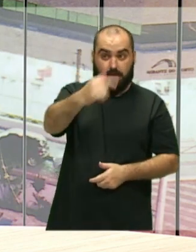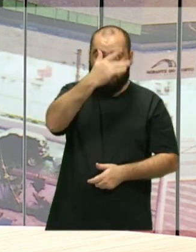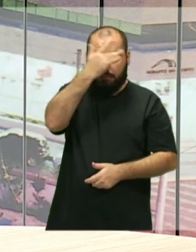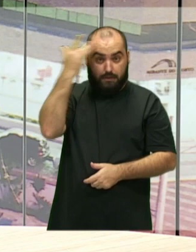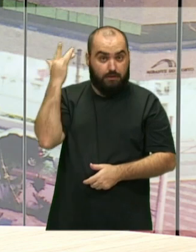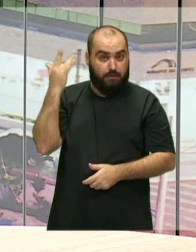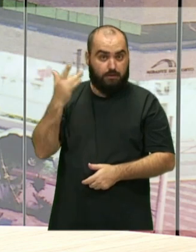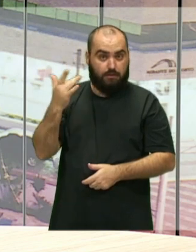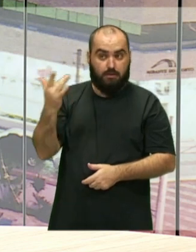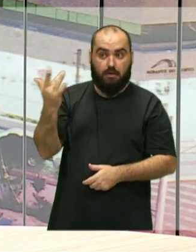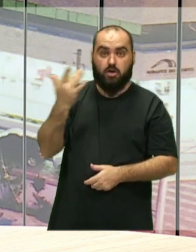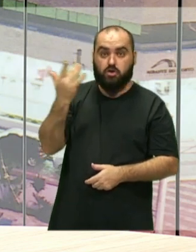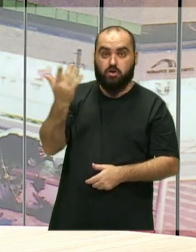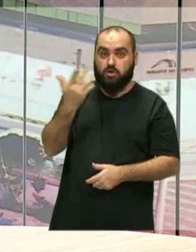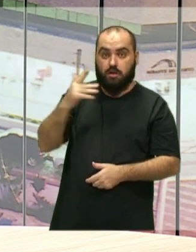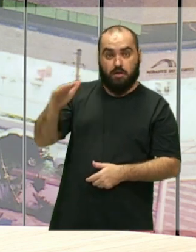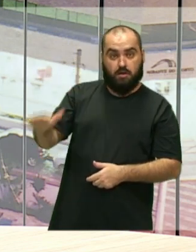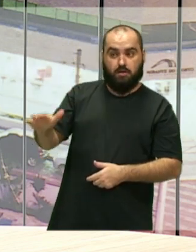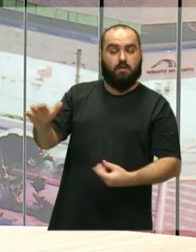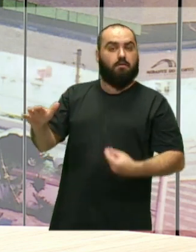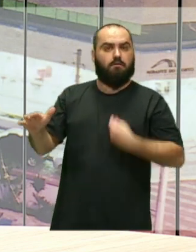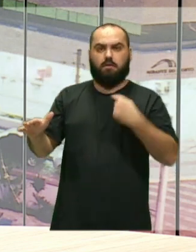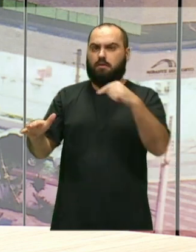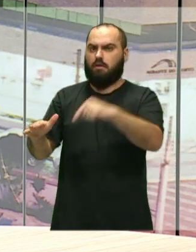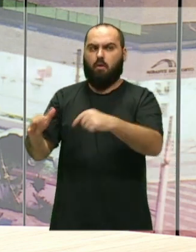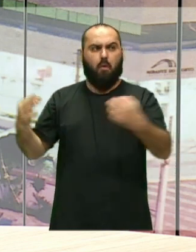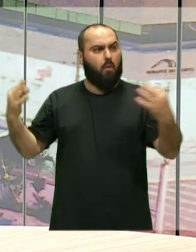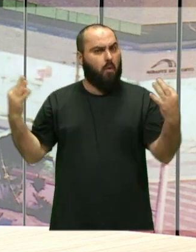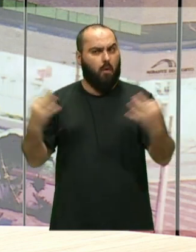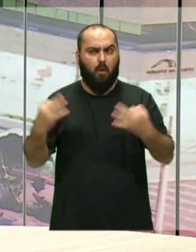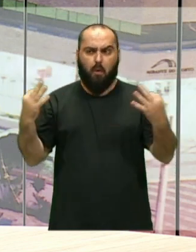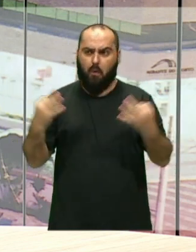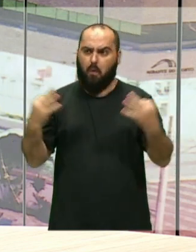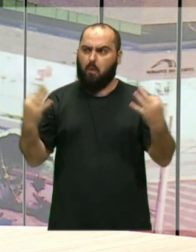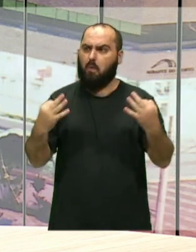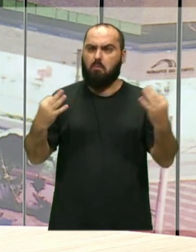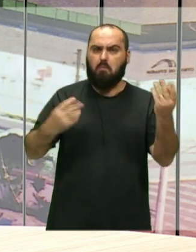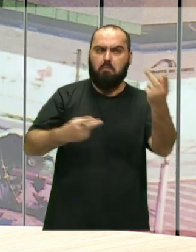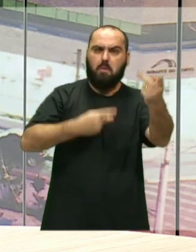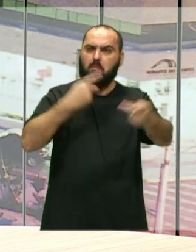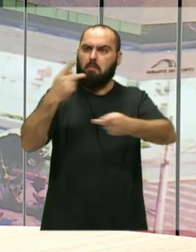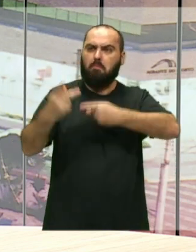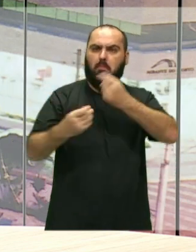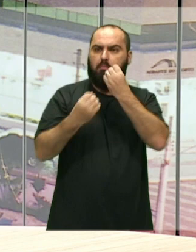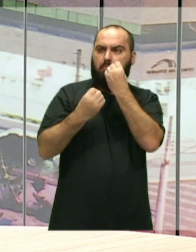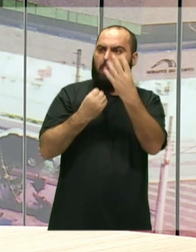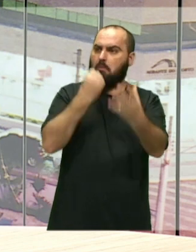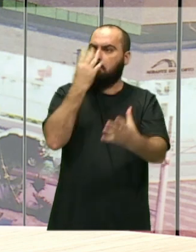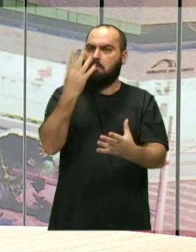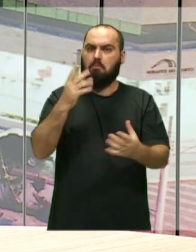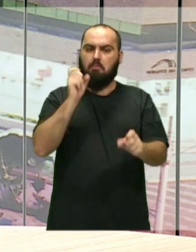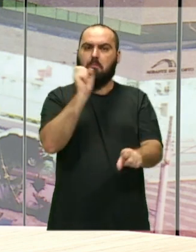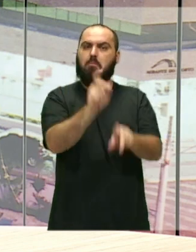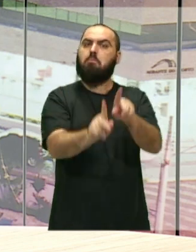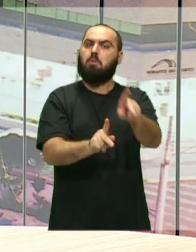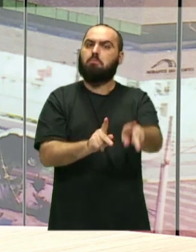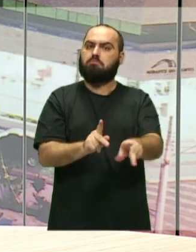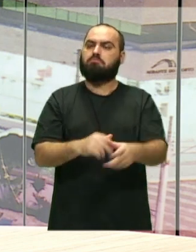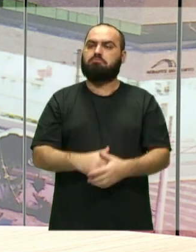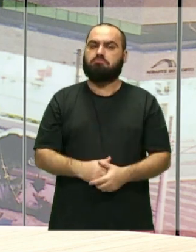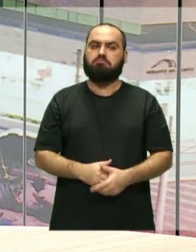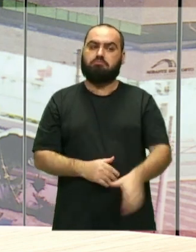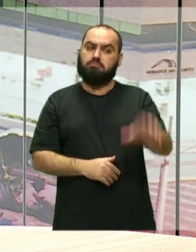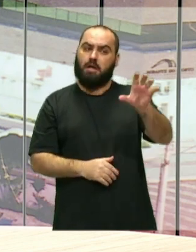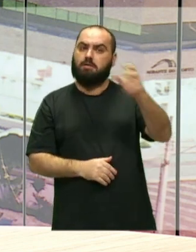e incrível a desenvoltura de cada um deles diante de falar de público Então essa experiência